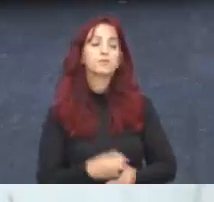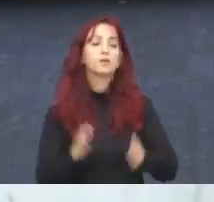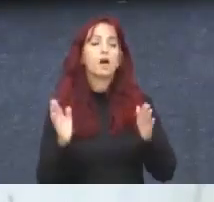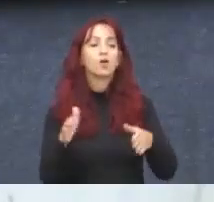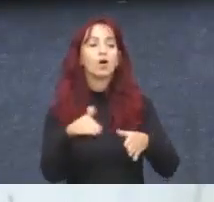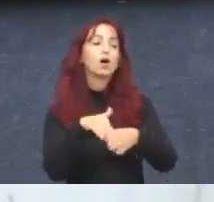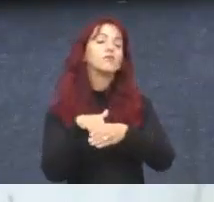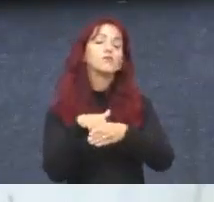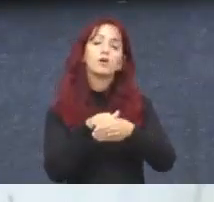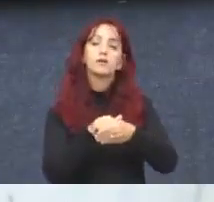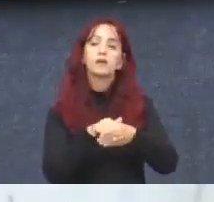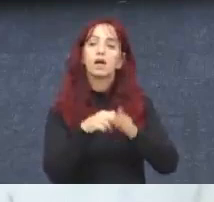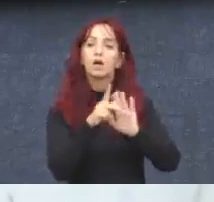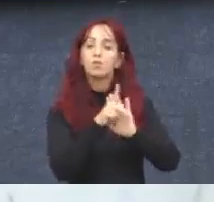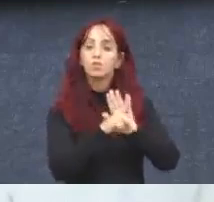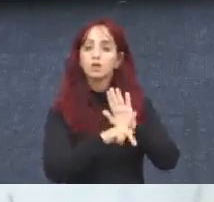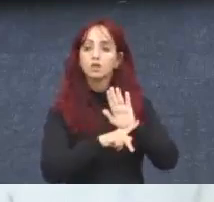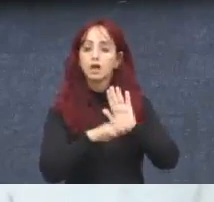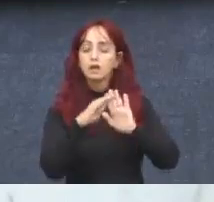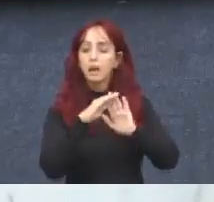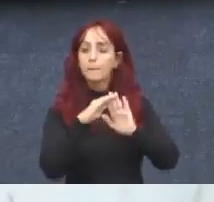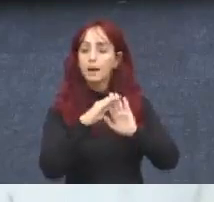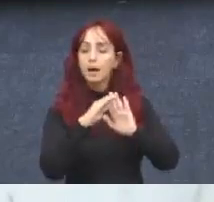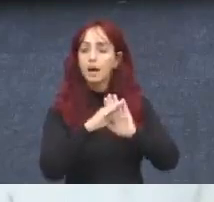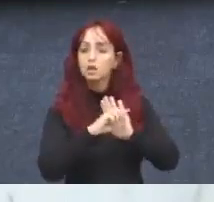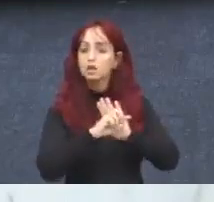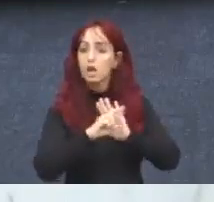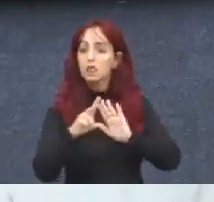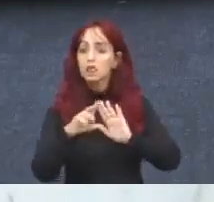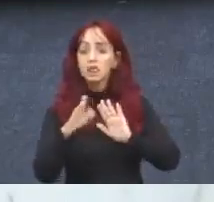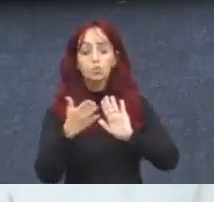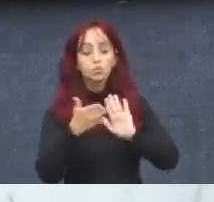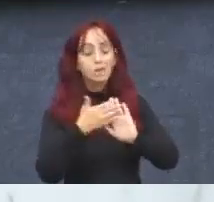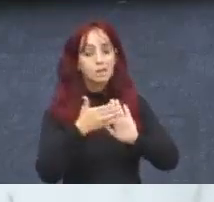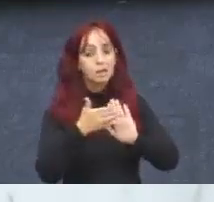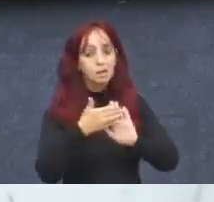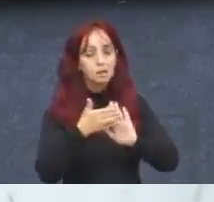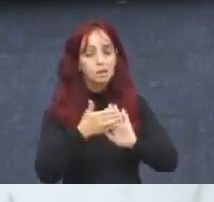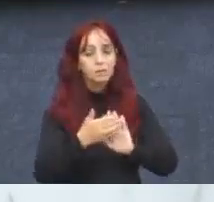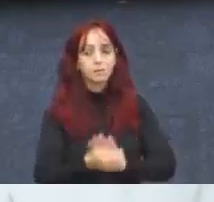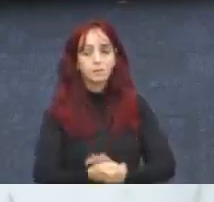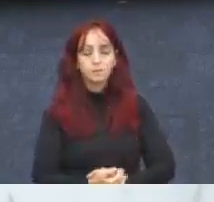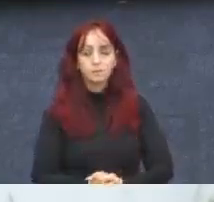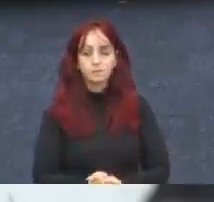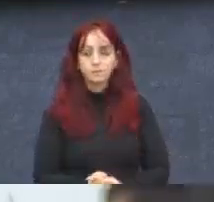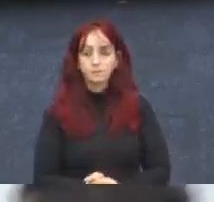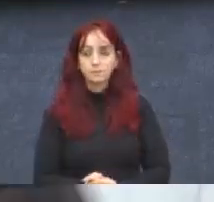o projeto na parte não destacada e não emendada.